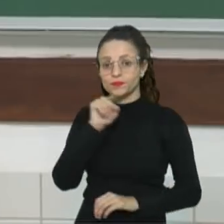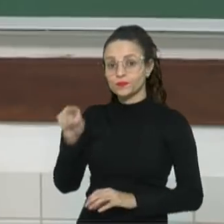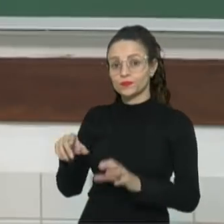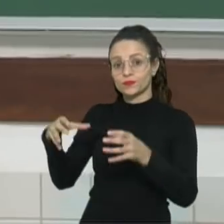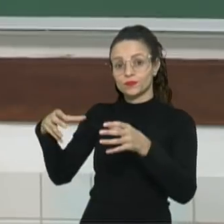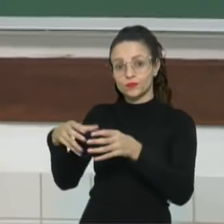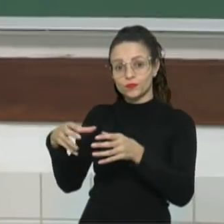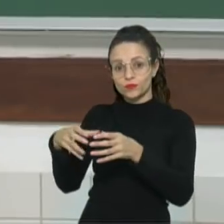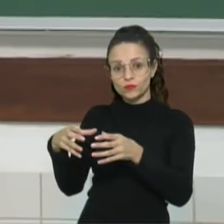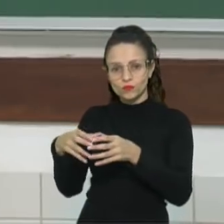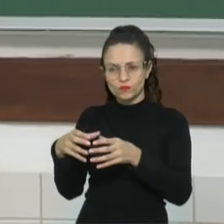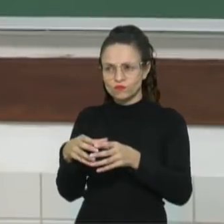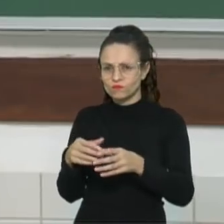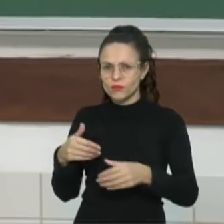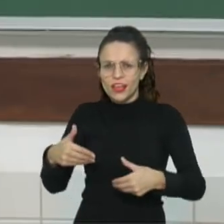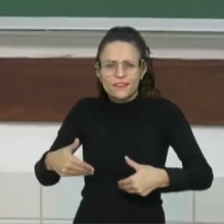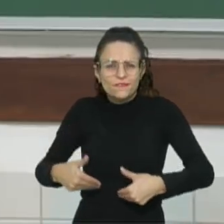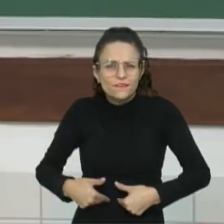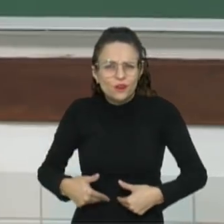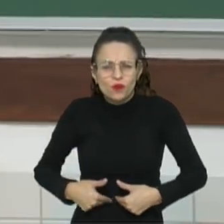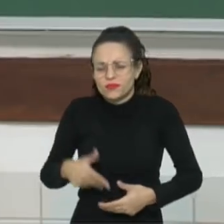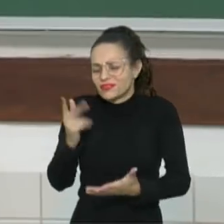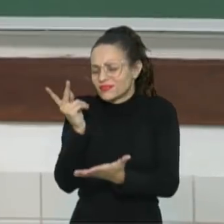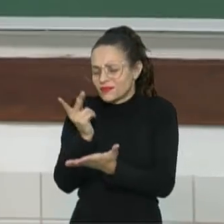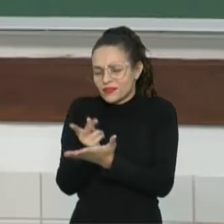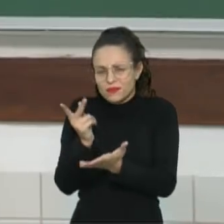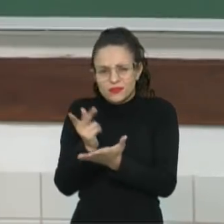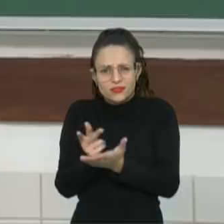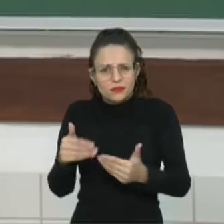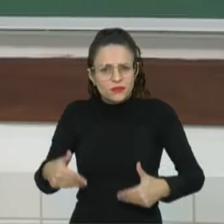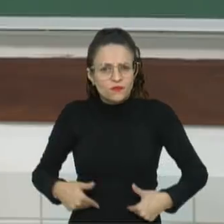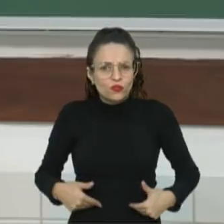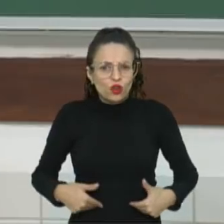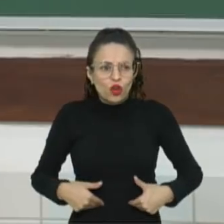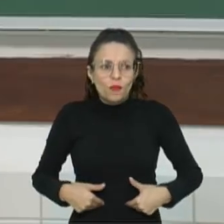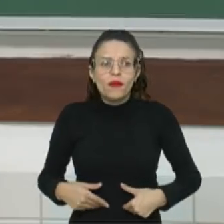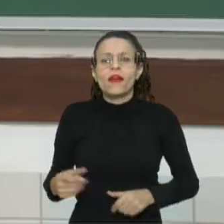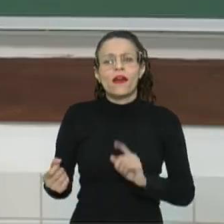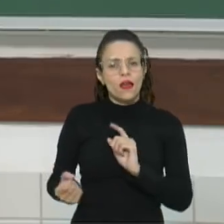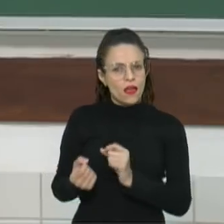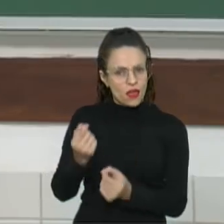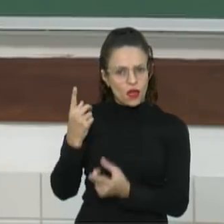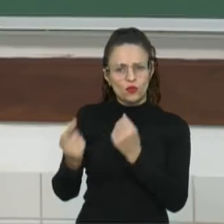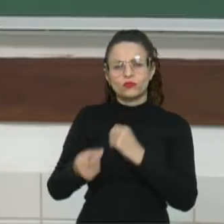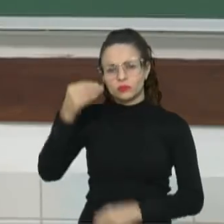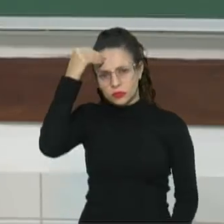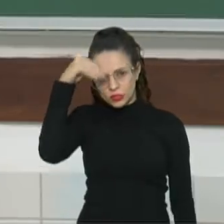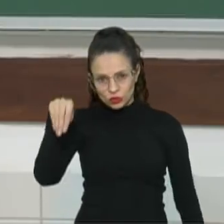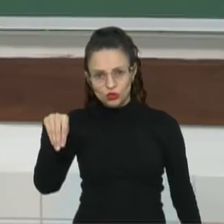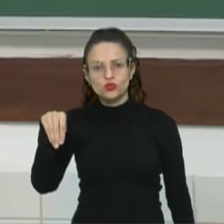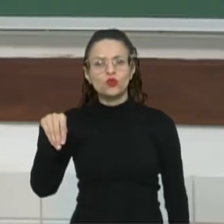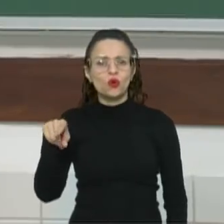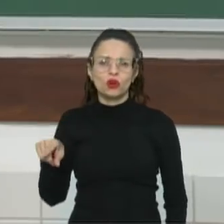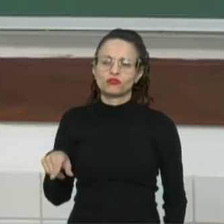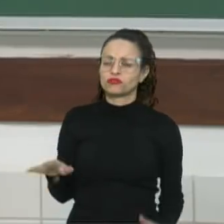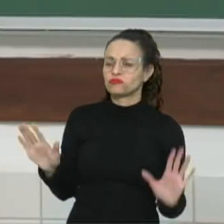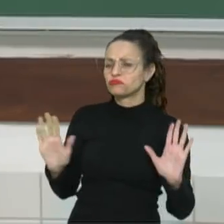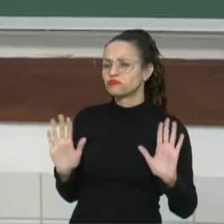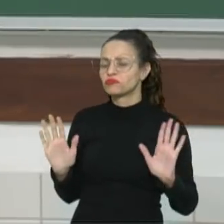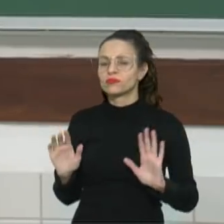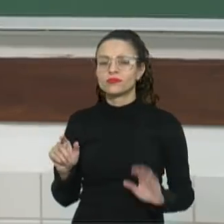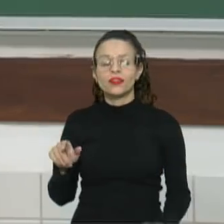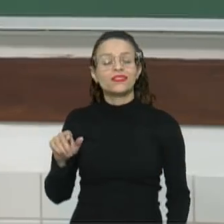criados, sempre esfomeados, mortos de fome, né? Alguns preguiçosos, né? Que não, como o caso